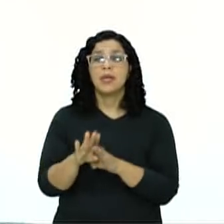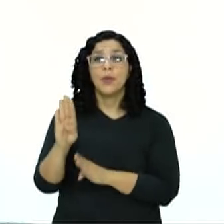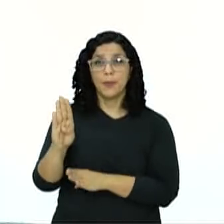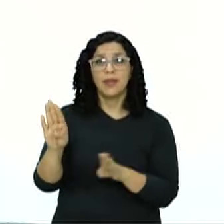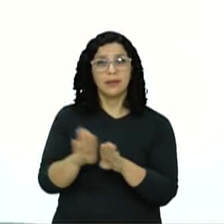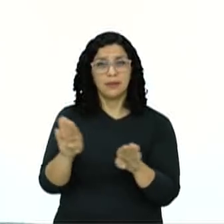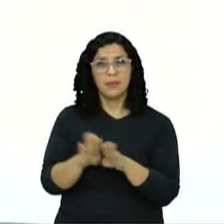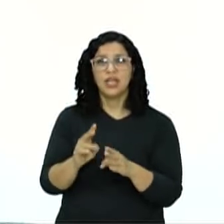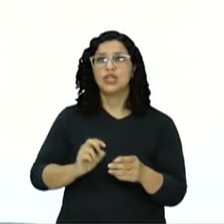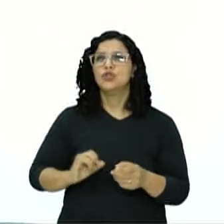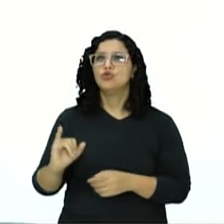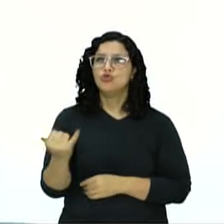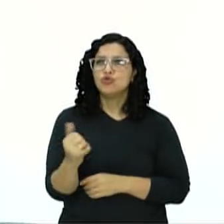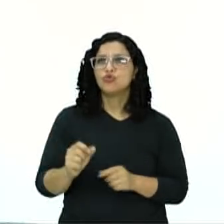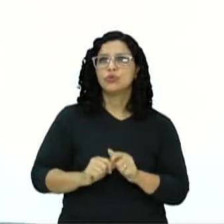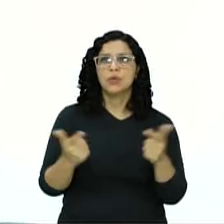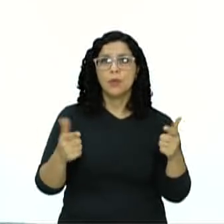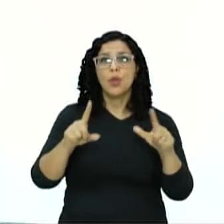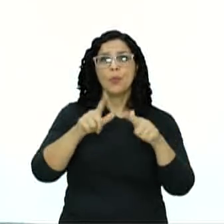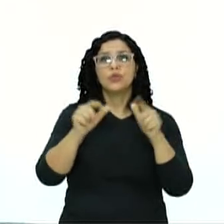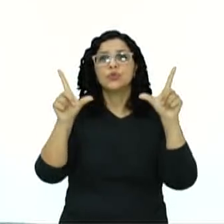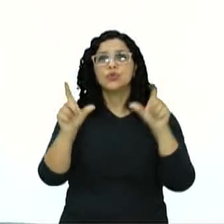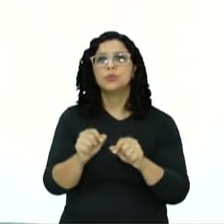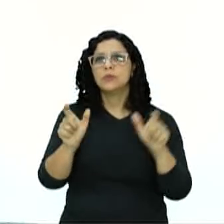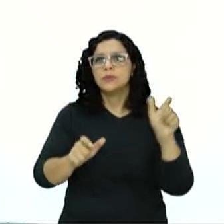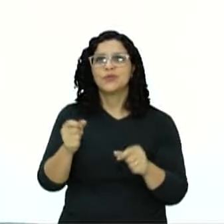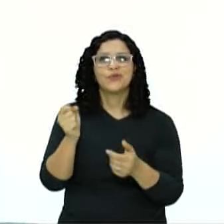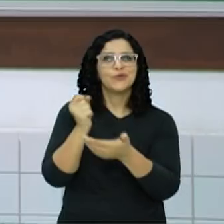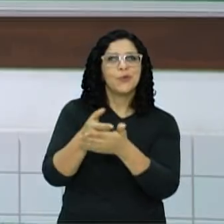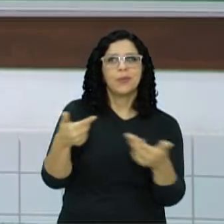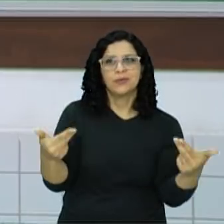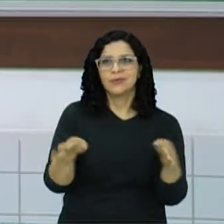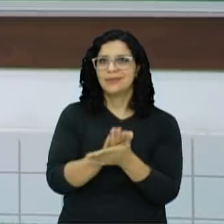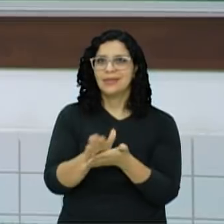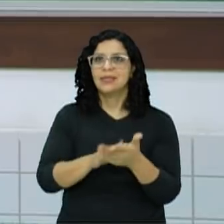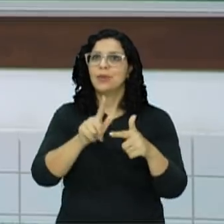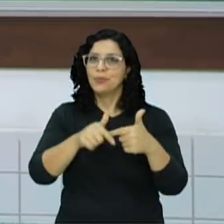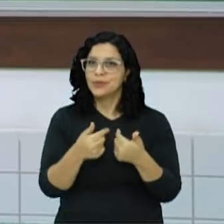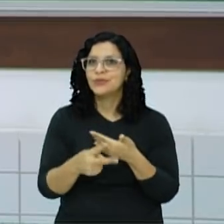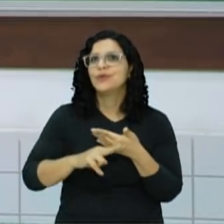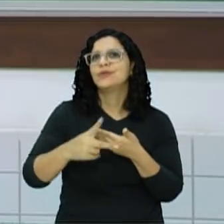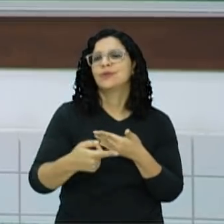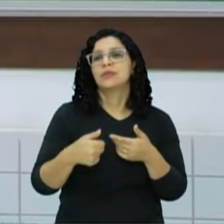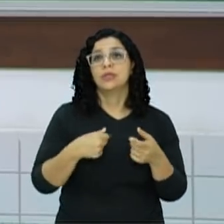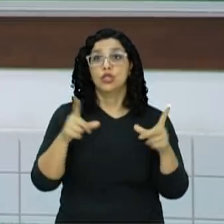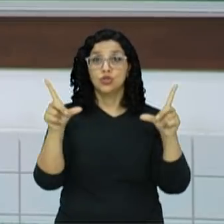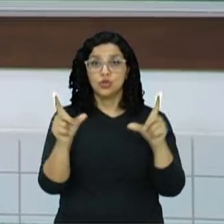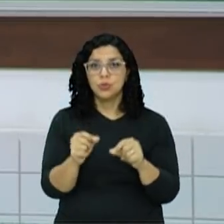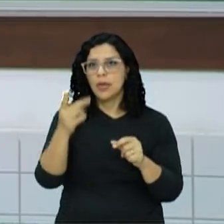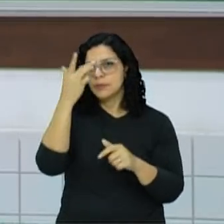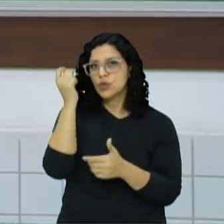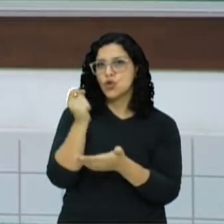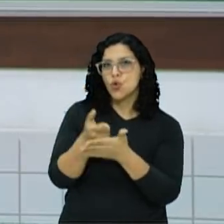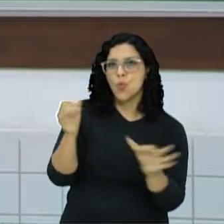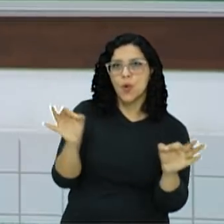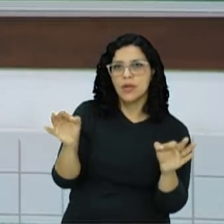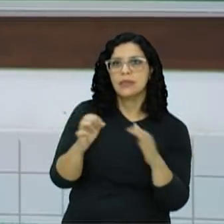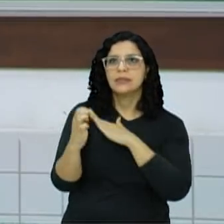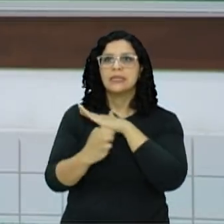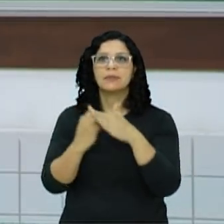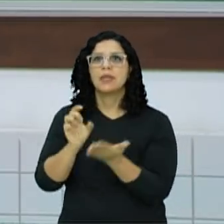poder de compra, e isso causou uma diminuição da atividade econômica. Consequência, atividade econômica menor,